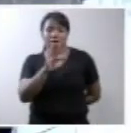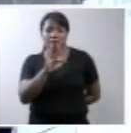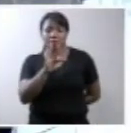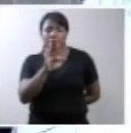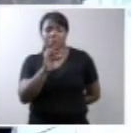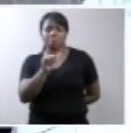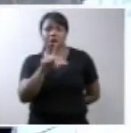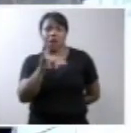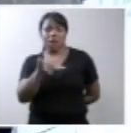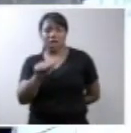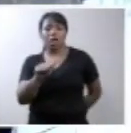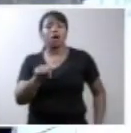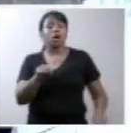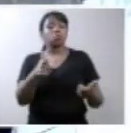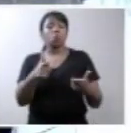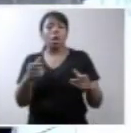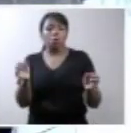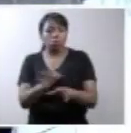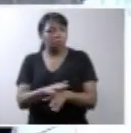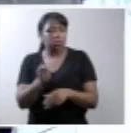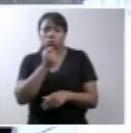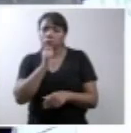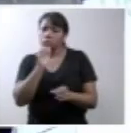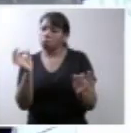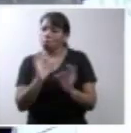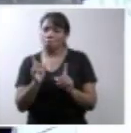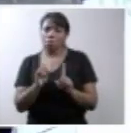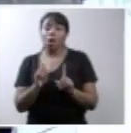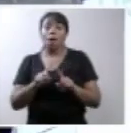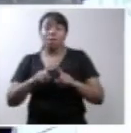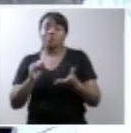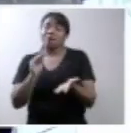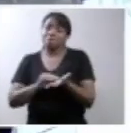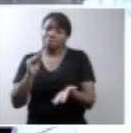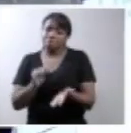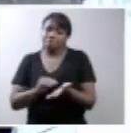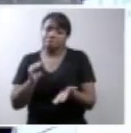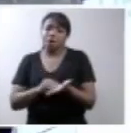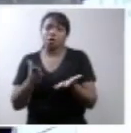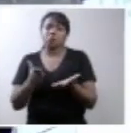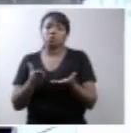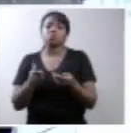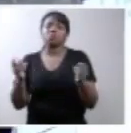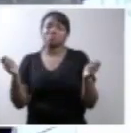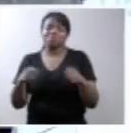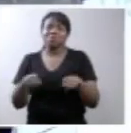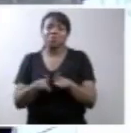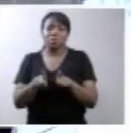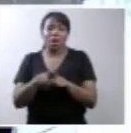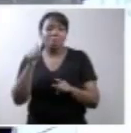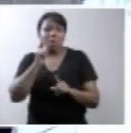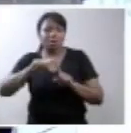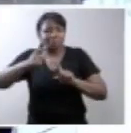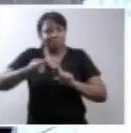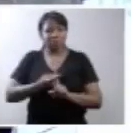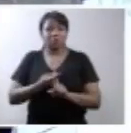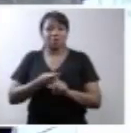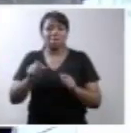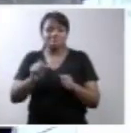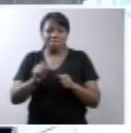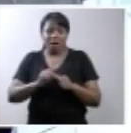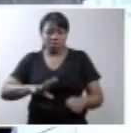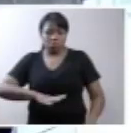perigo atual real e iminente como é no caso da falta de de punição para